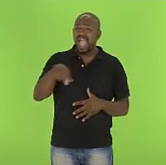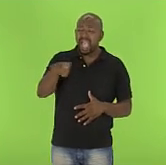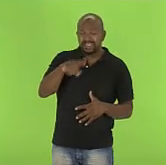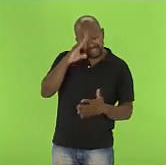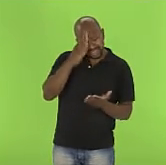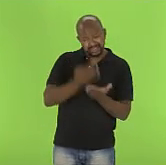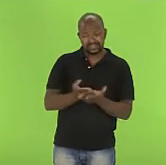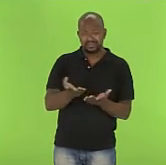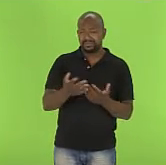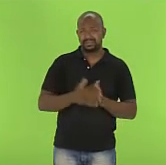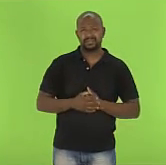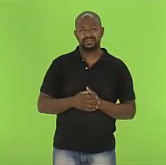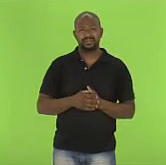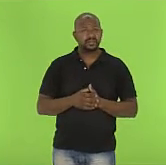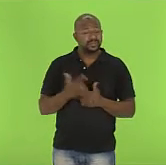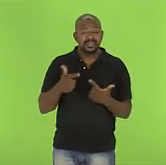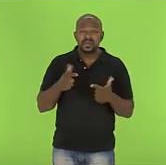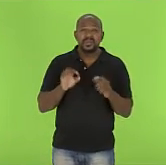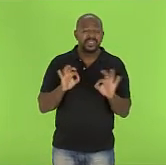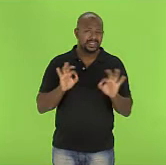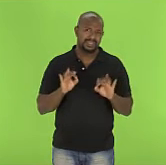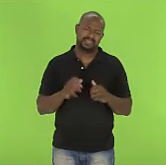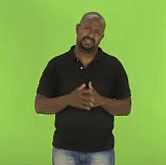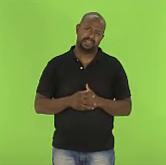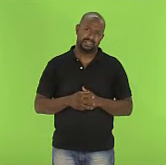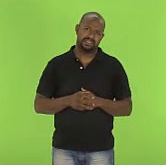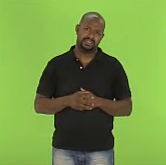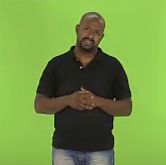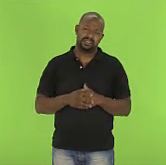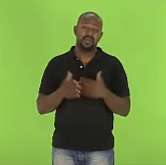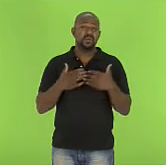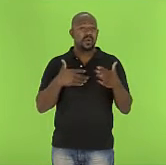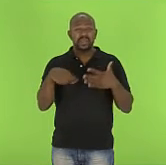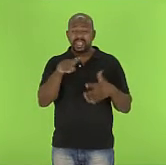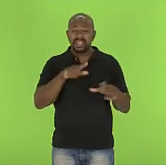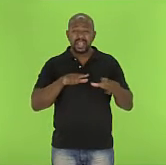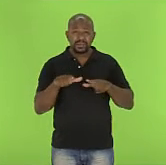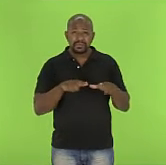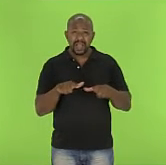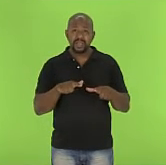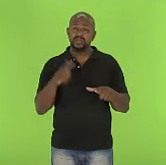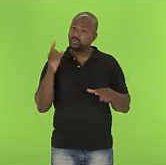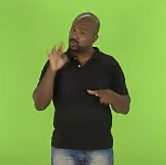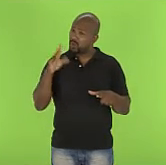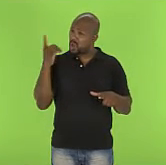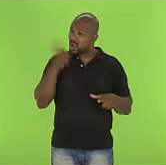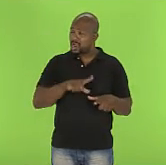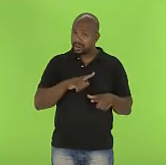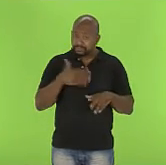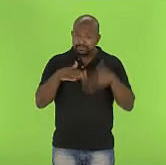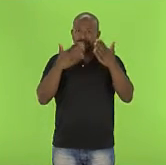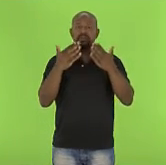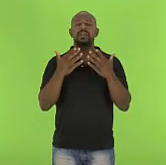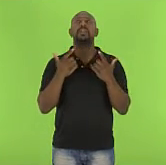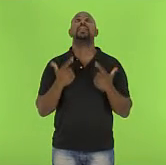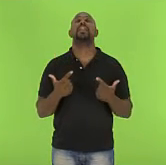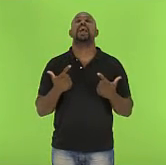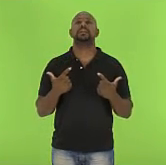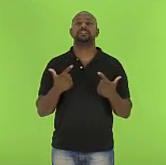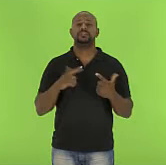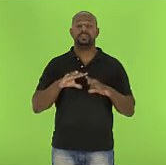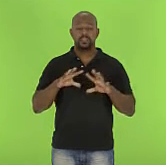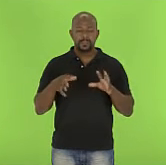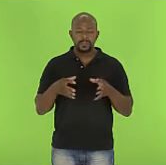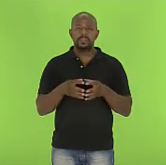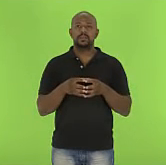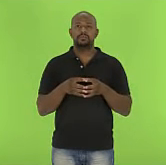só elas acreditam nisso. Isso não existe. Qualquer trabalho só funciona